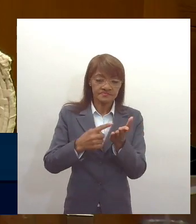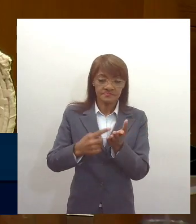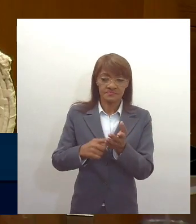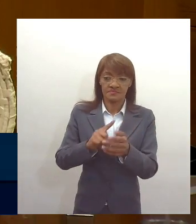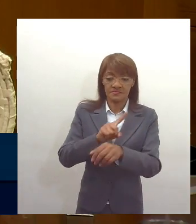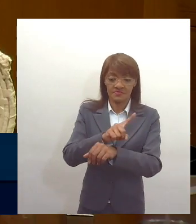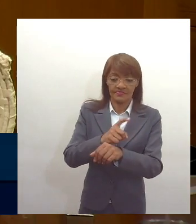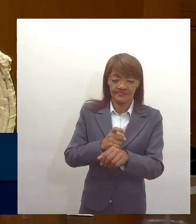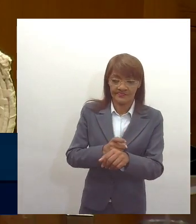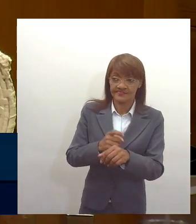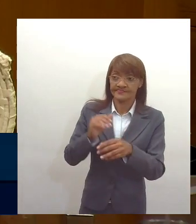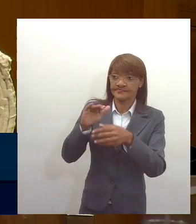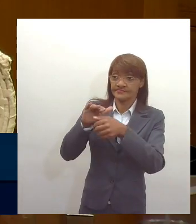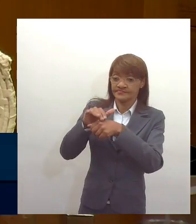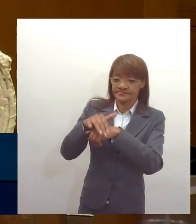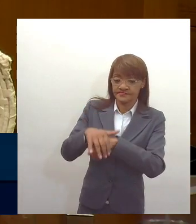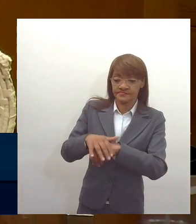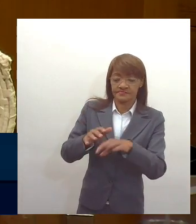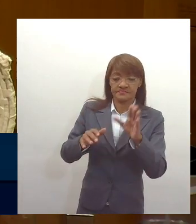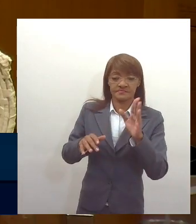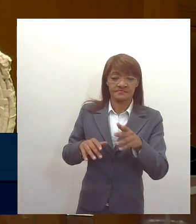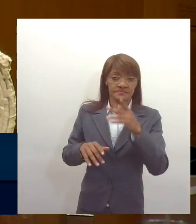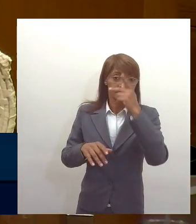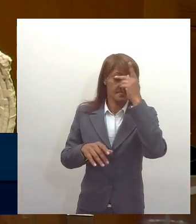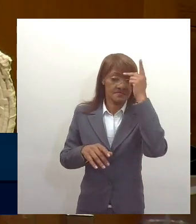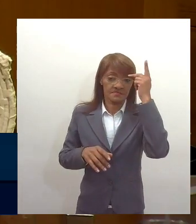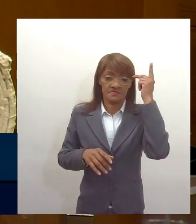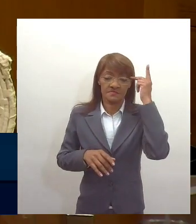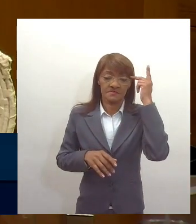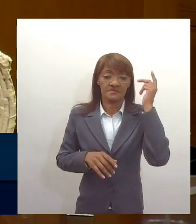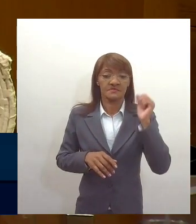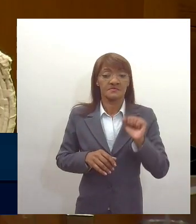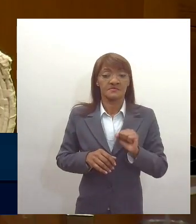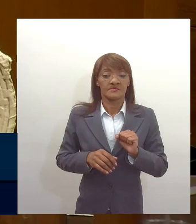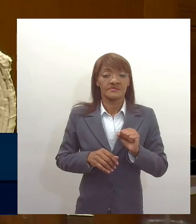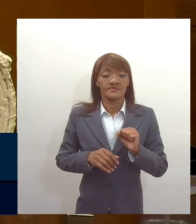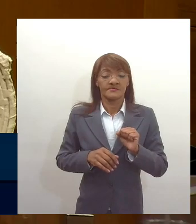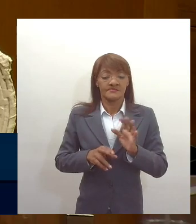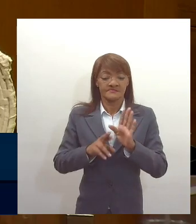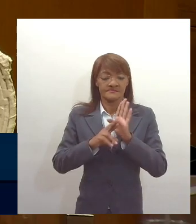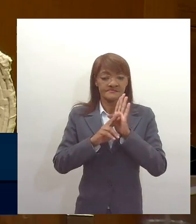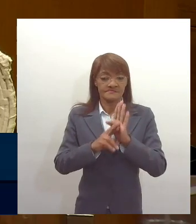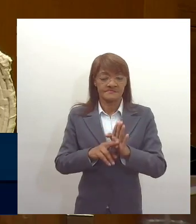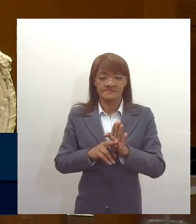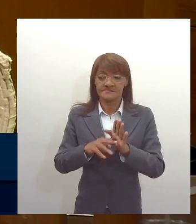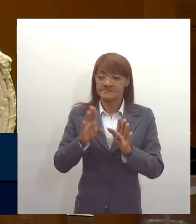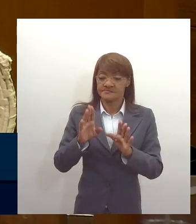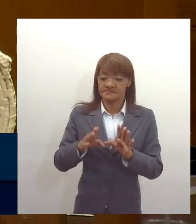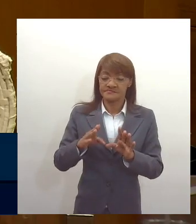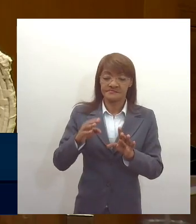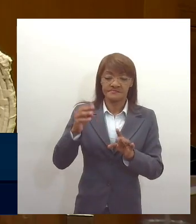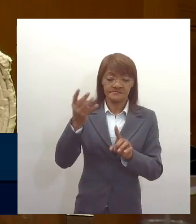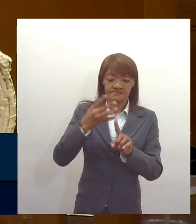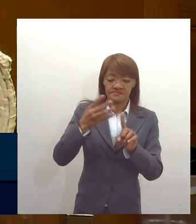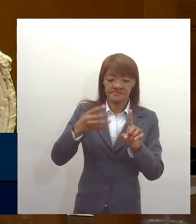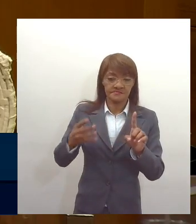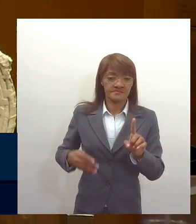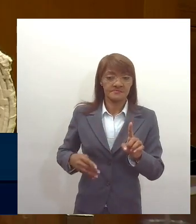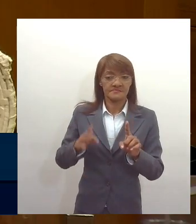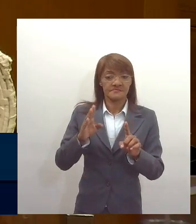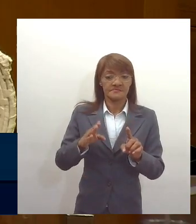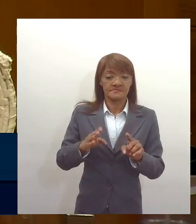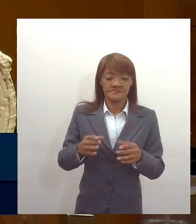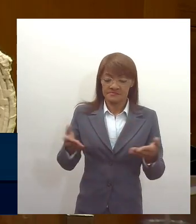pessoal, com a representante nacional LGBT, e pela manhã, pasme, eu visitei